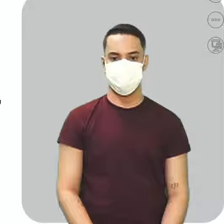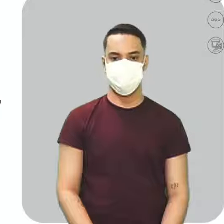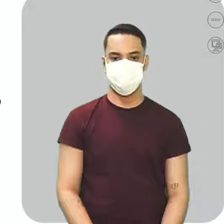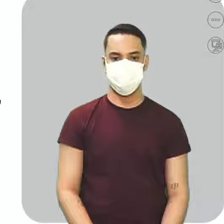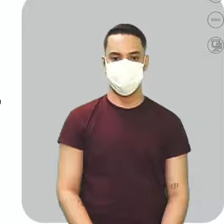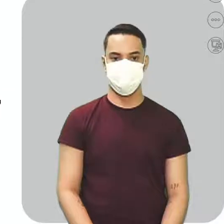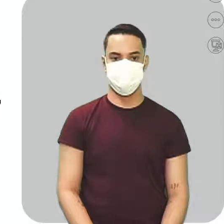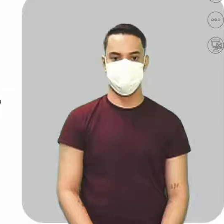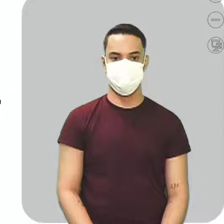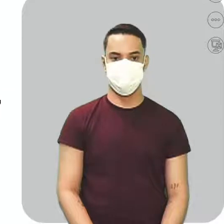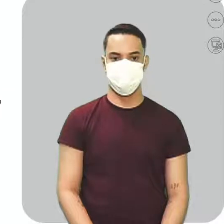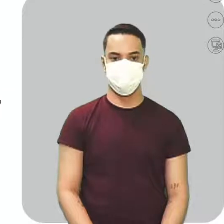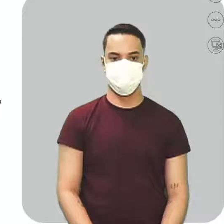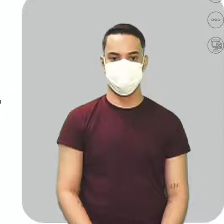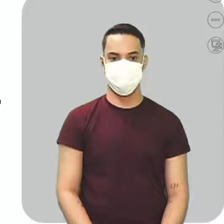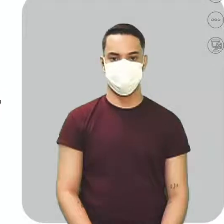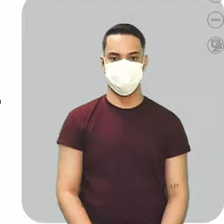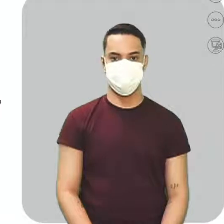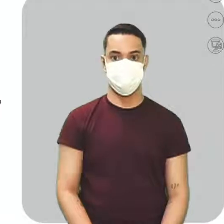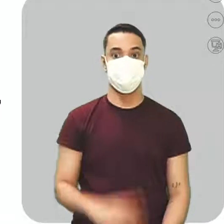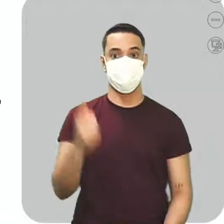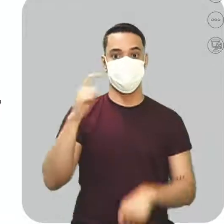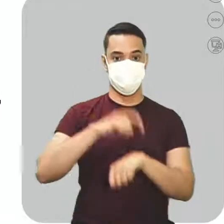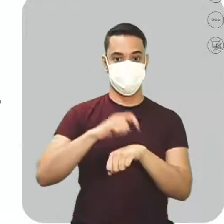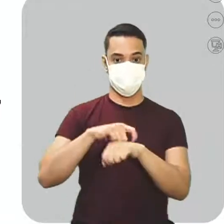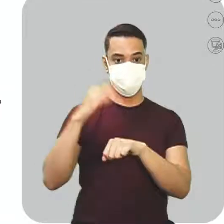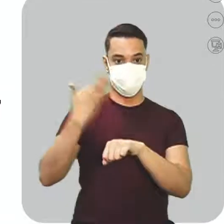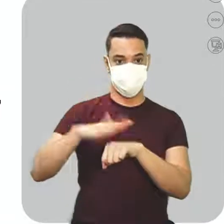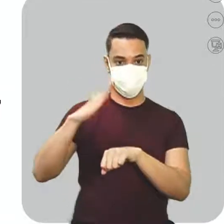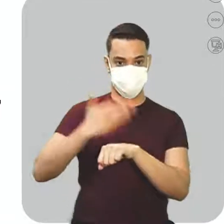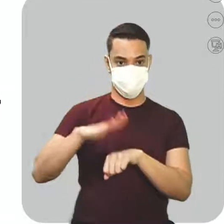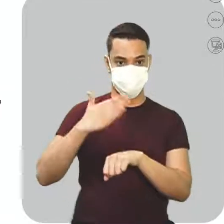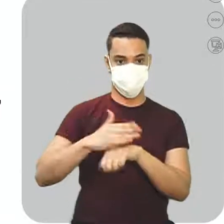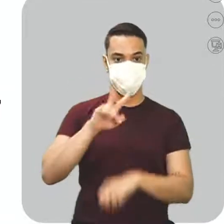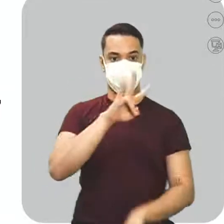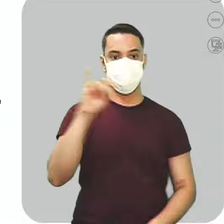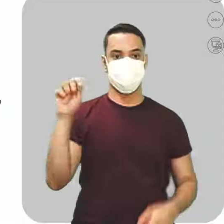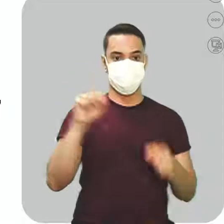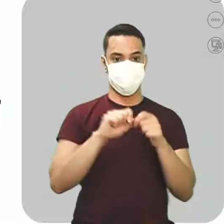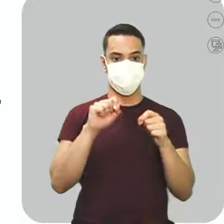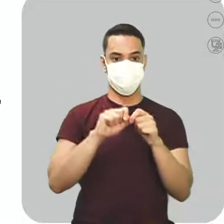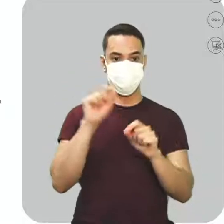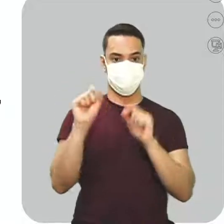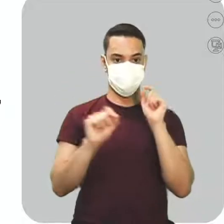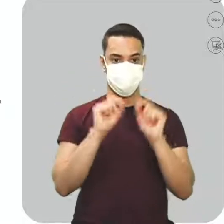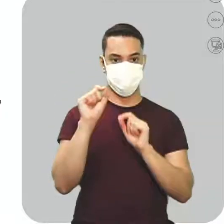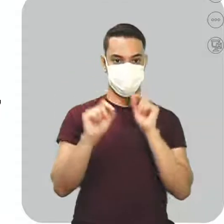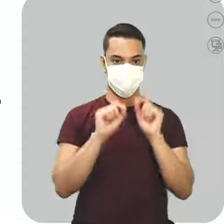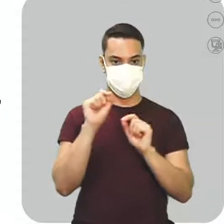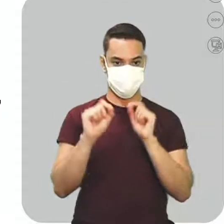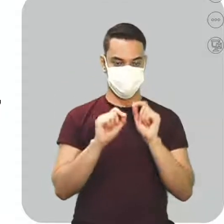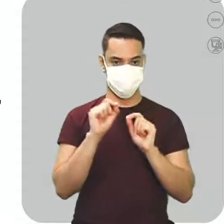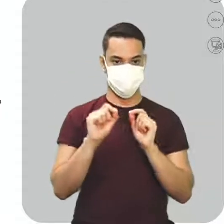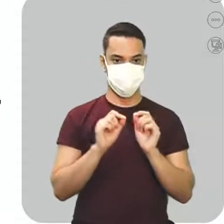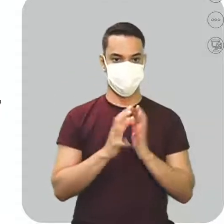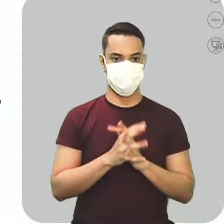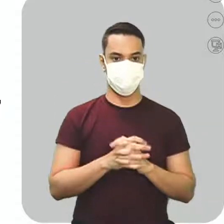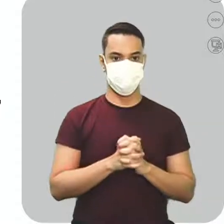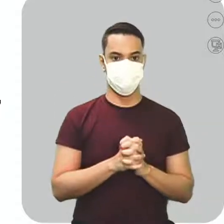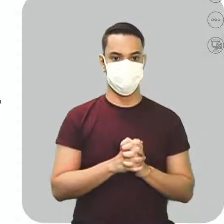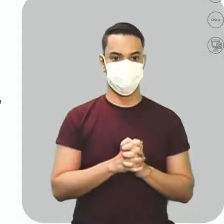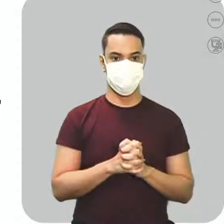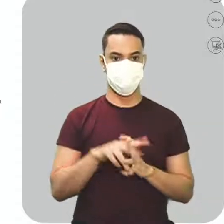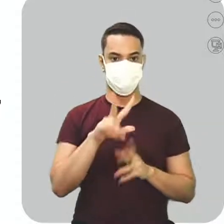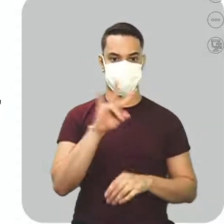que você vai fazer na hora de treinar, né? Você vai treinar aqui,